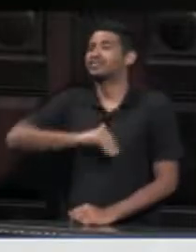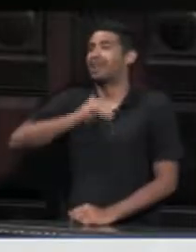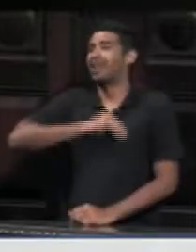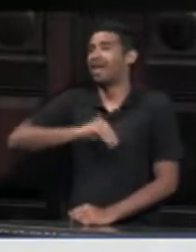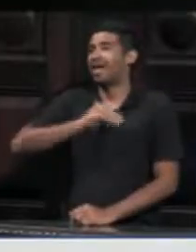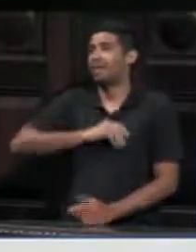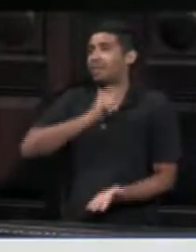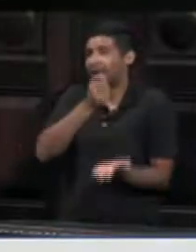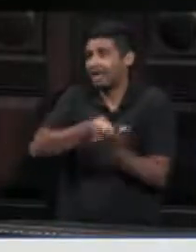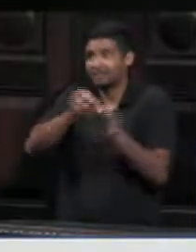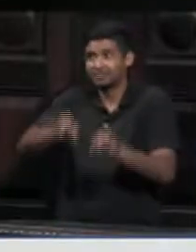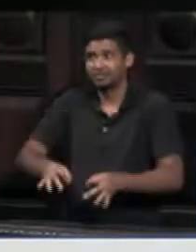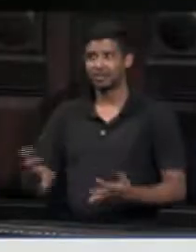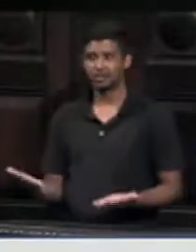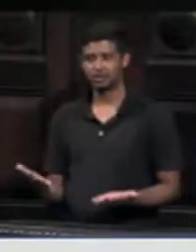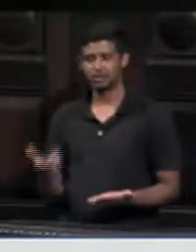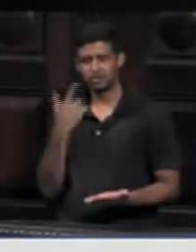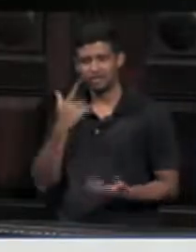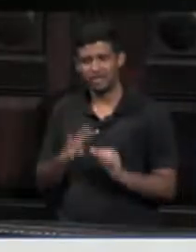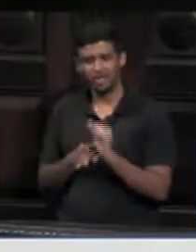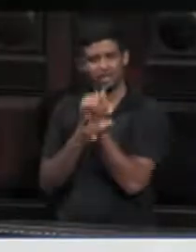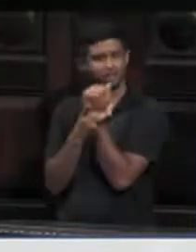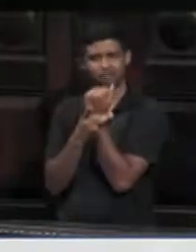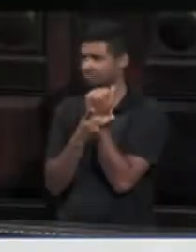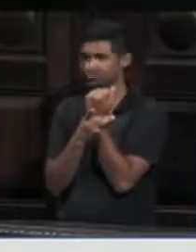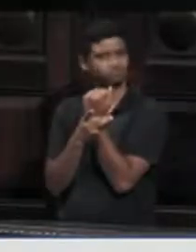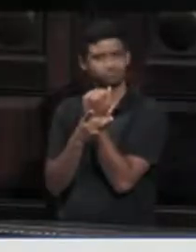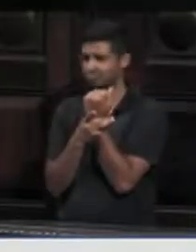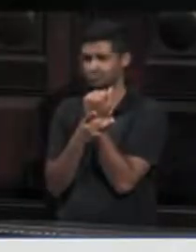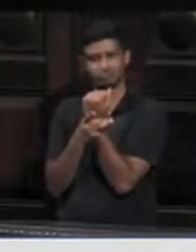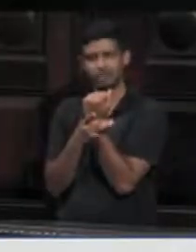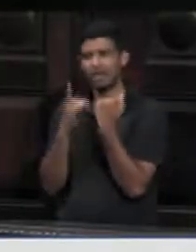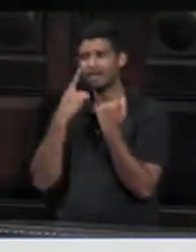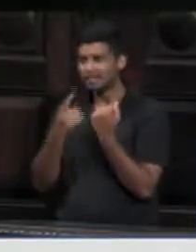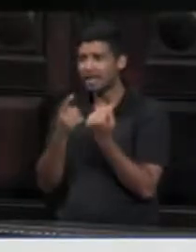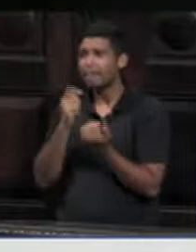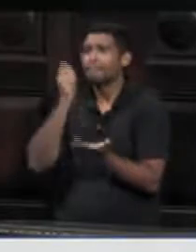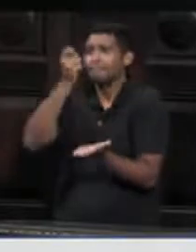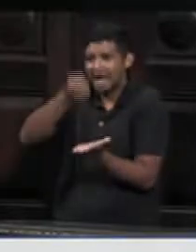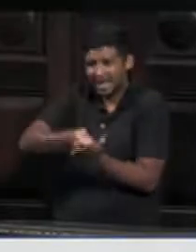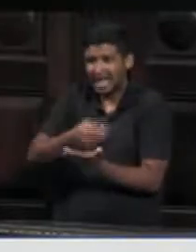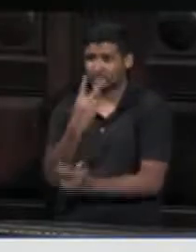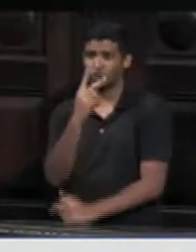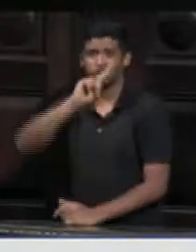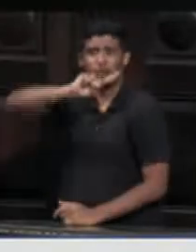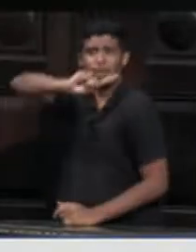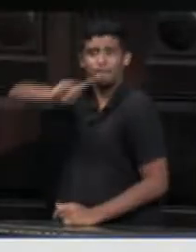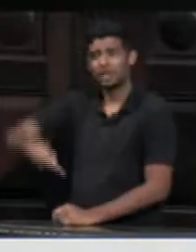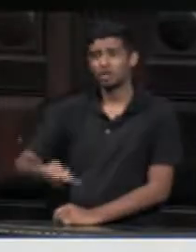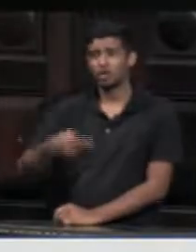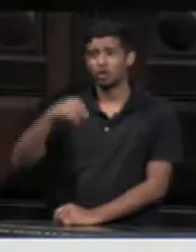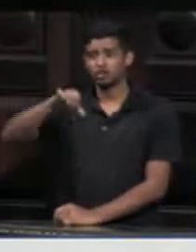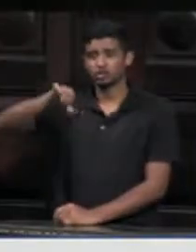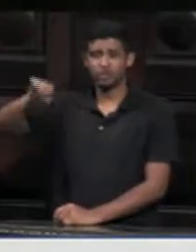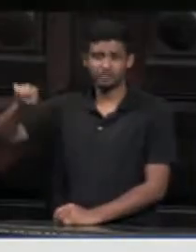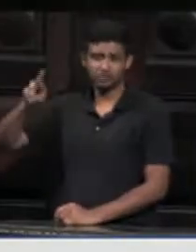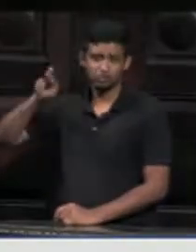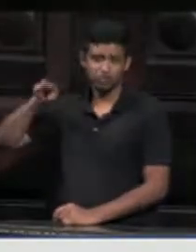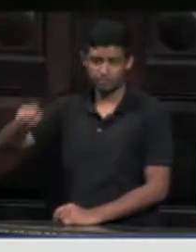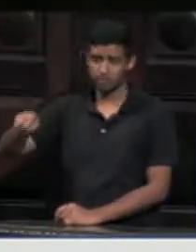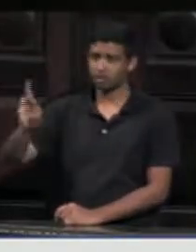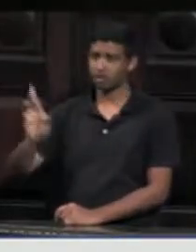Não é a garantia. É pagar o empréstimo de 2 bilhões e 900 ao BN não sei o que